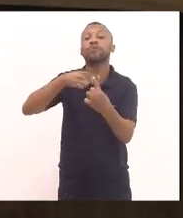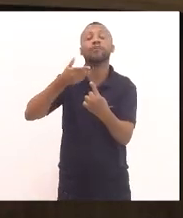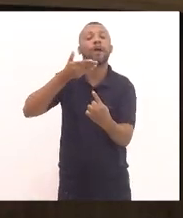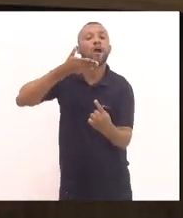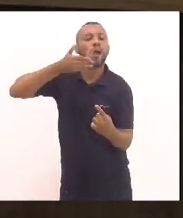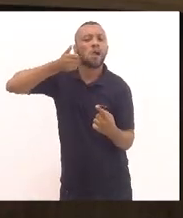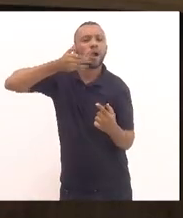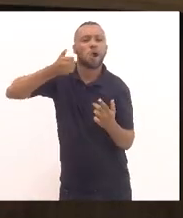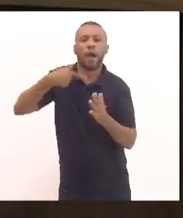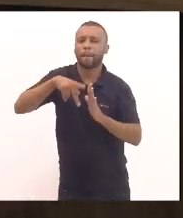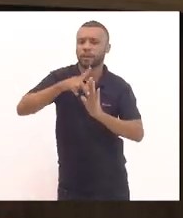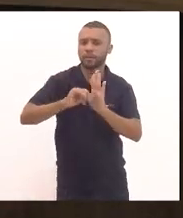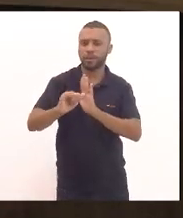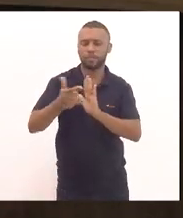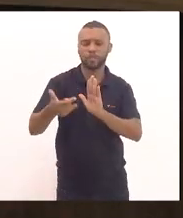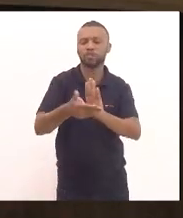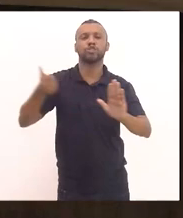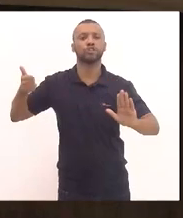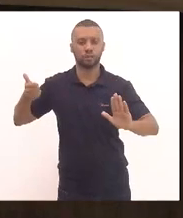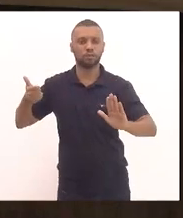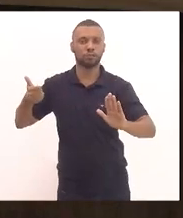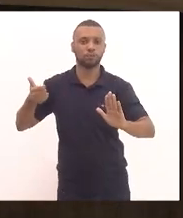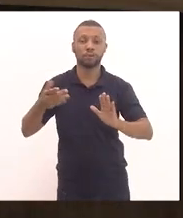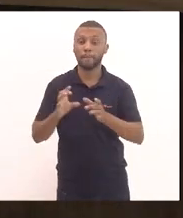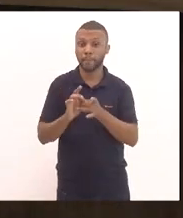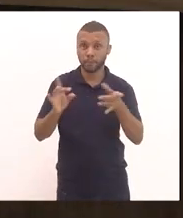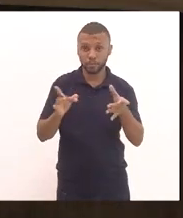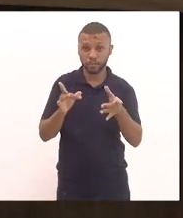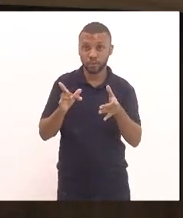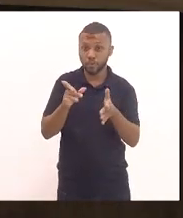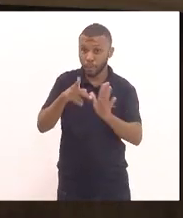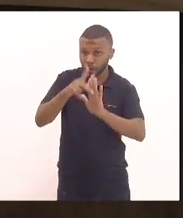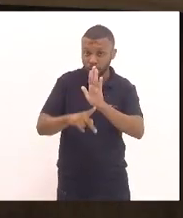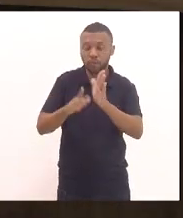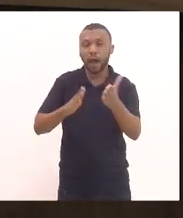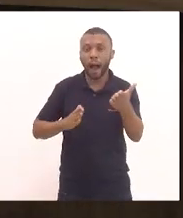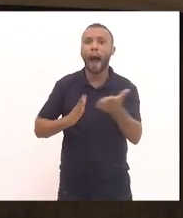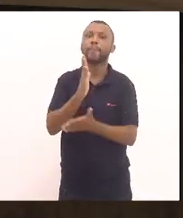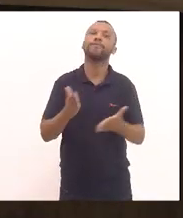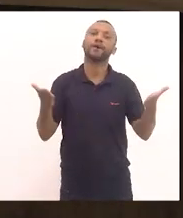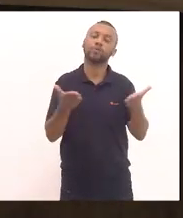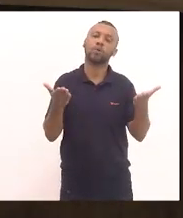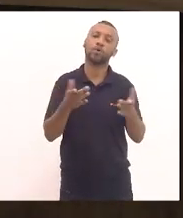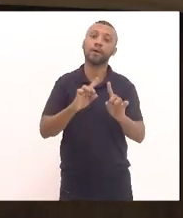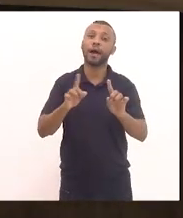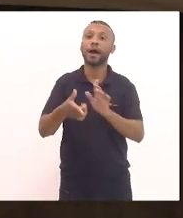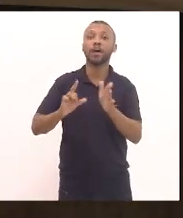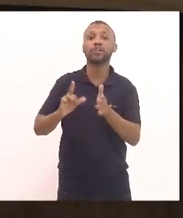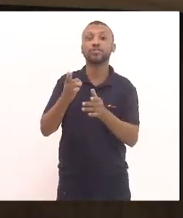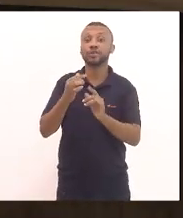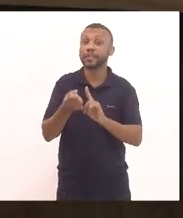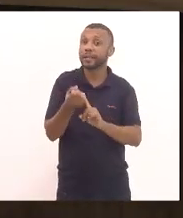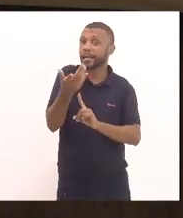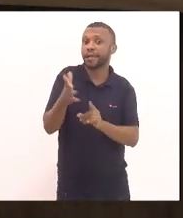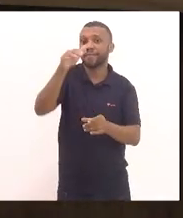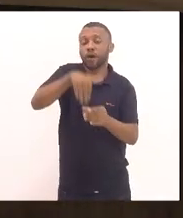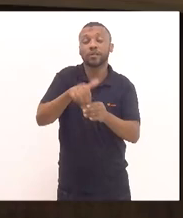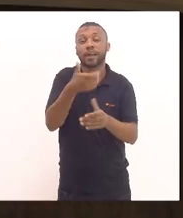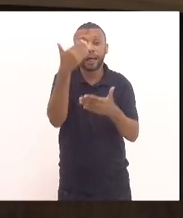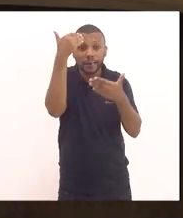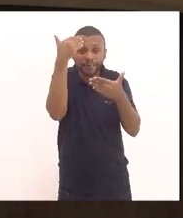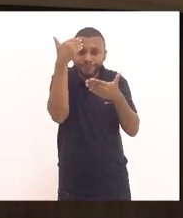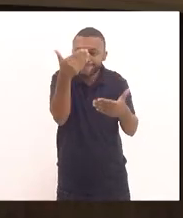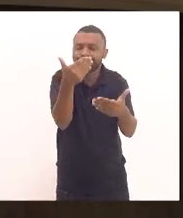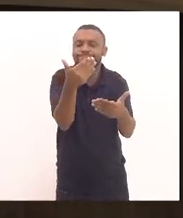projeto, permitiram que o projeto seja aprovado hoje. Então, antes de fazer minha declaração de voto, queria agradecer esses 2